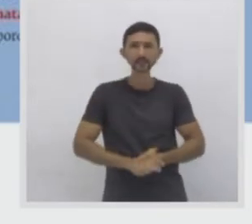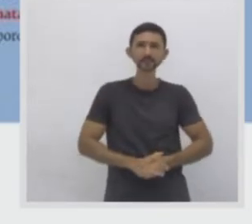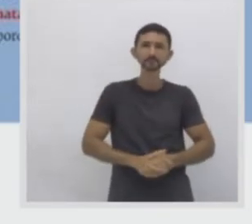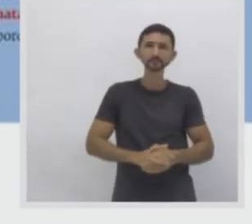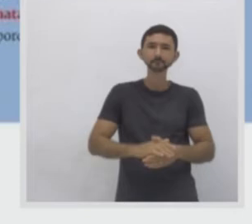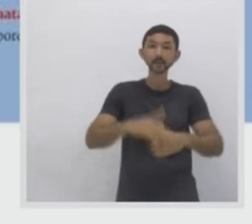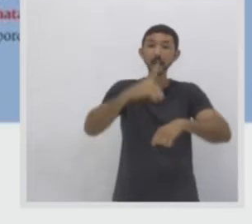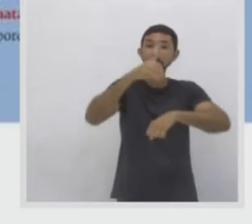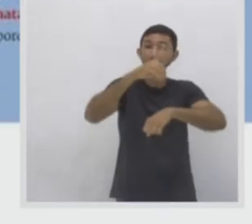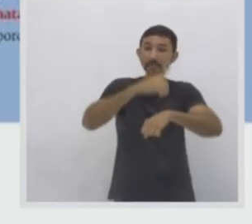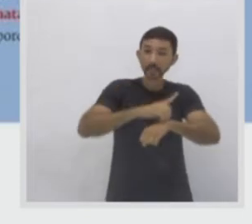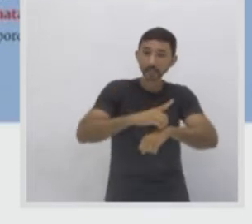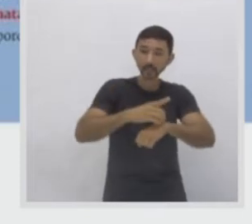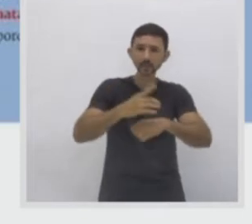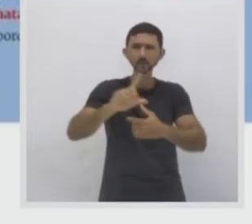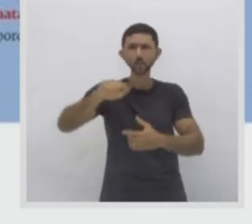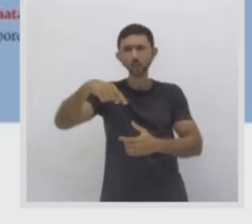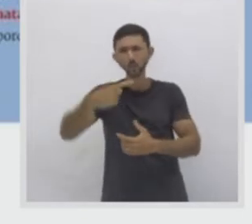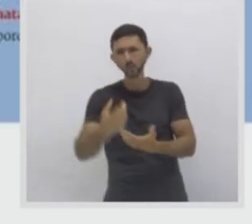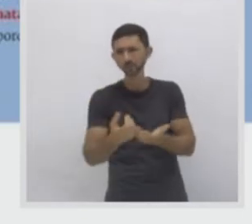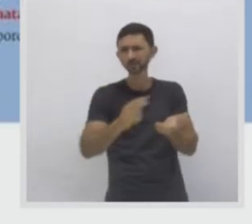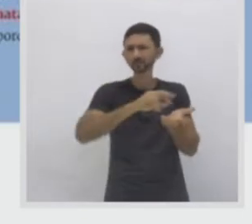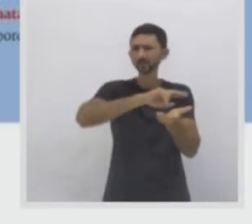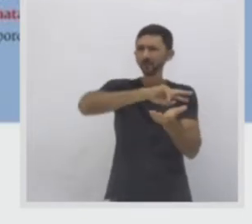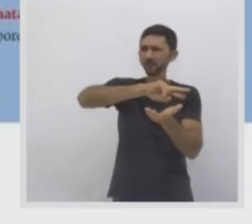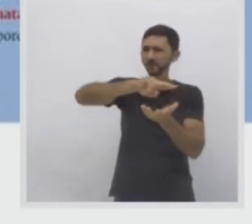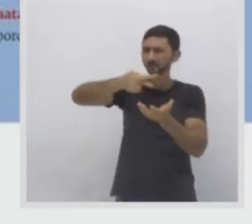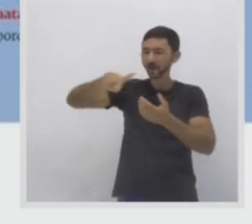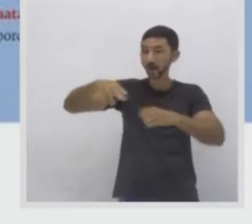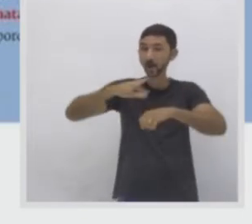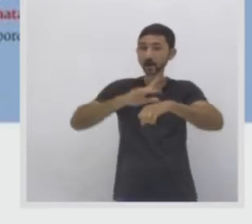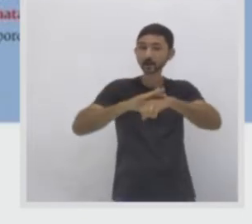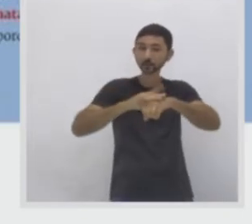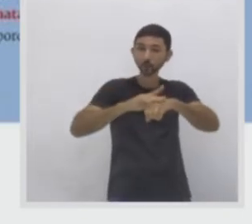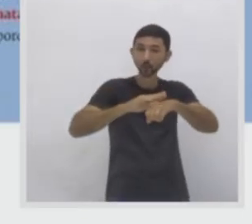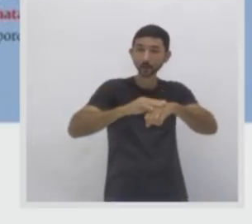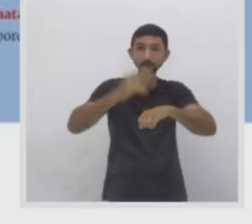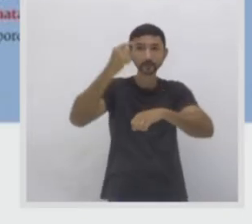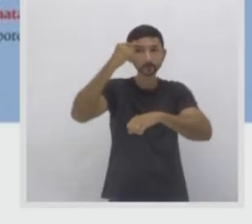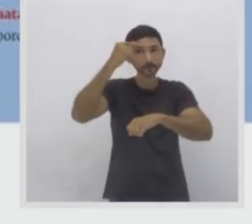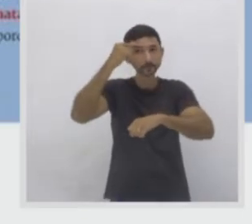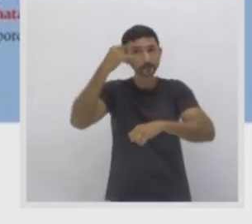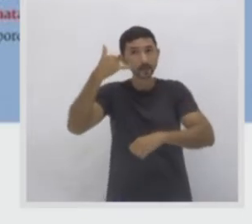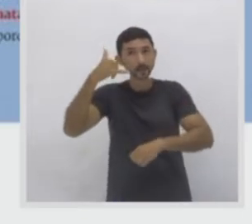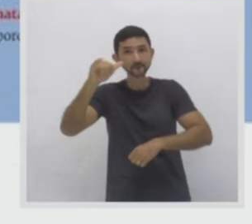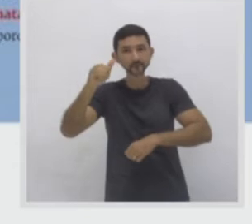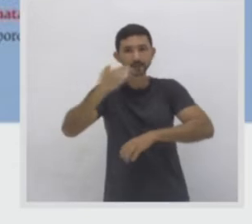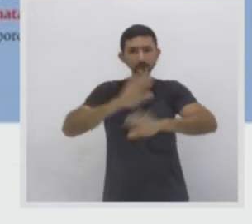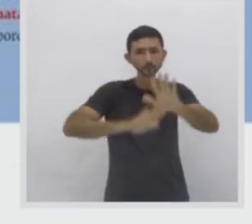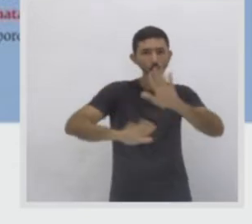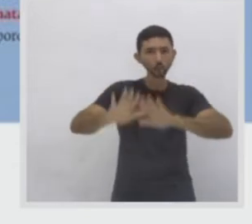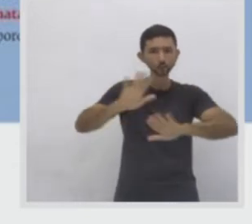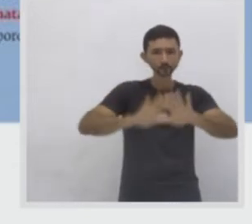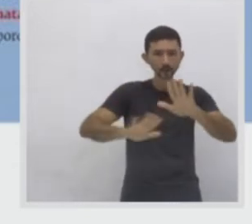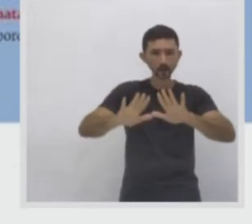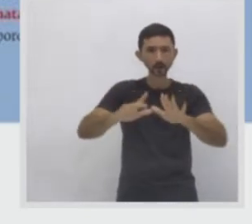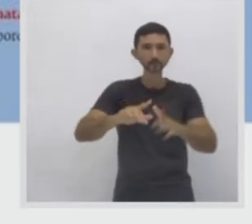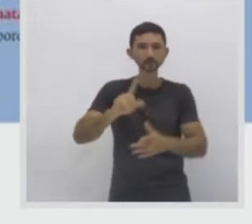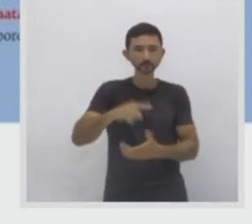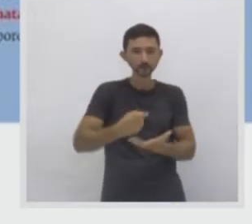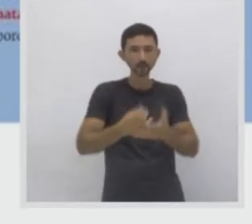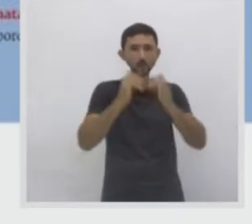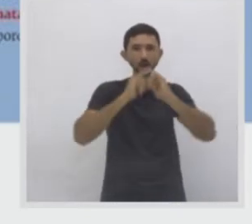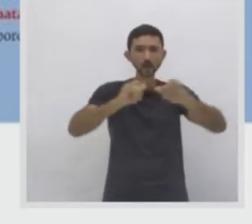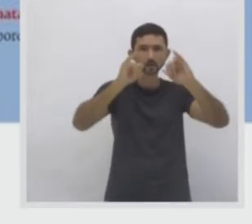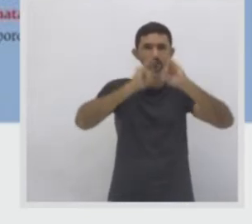é outra, né? Então, todo tempo nós estamos tendo que pensar na prevenção a essas doenças e essas propagandas